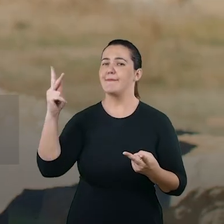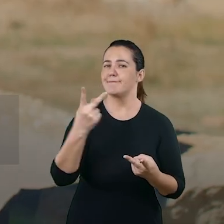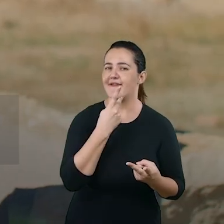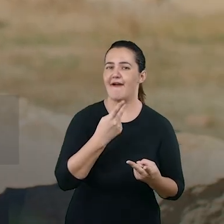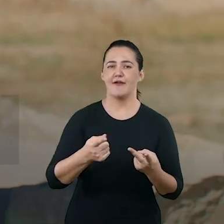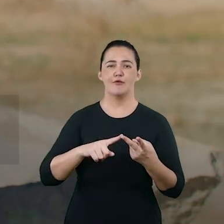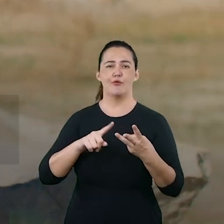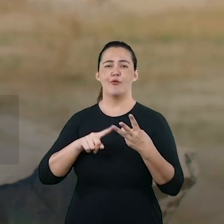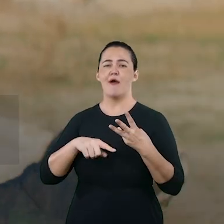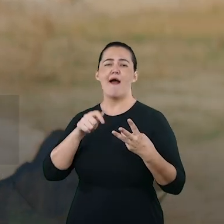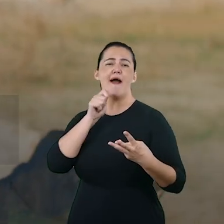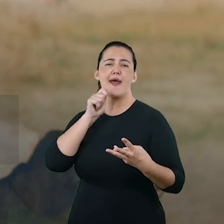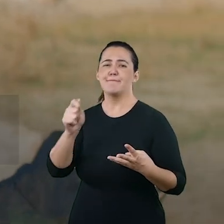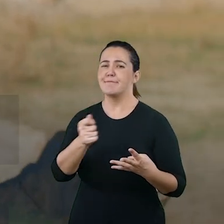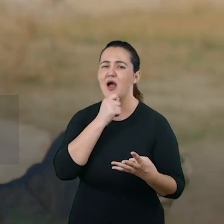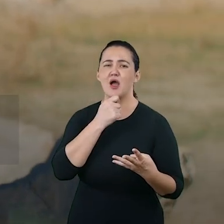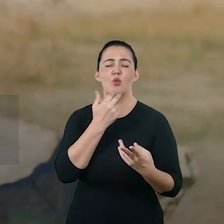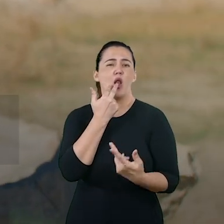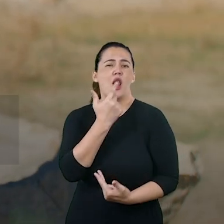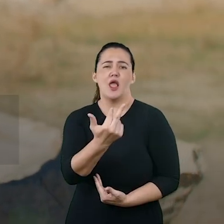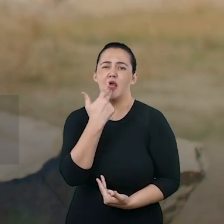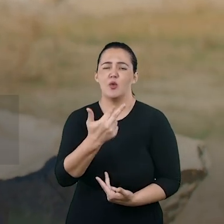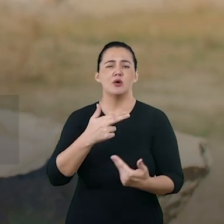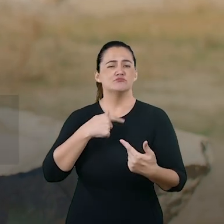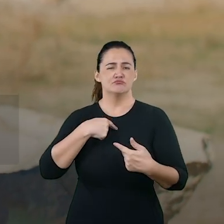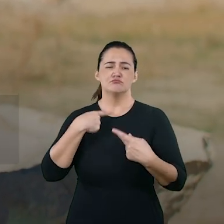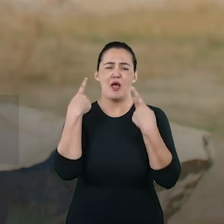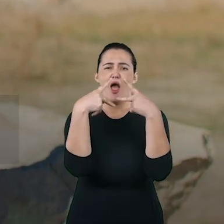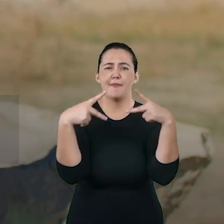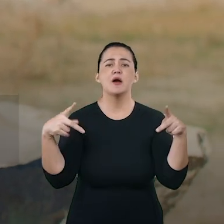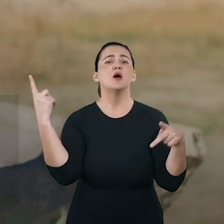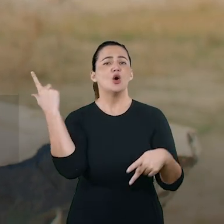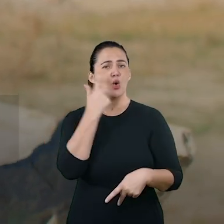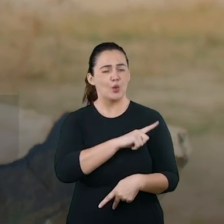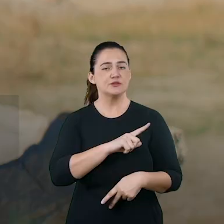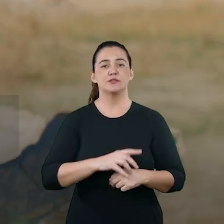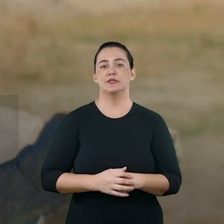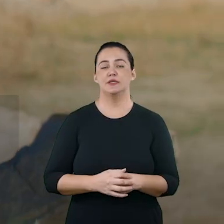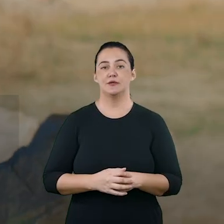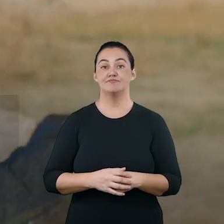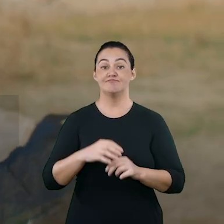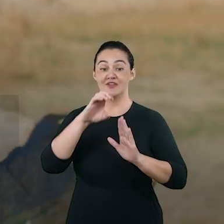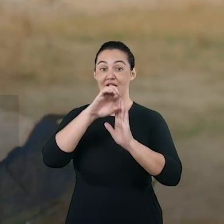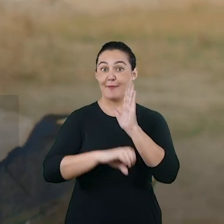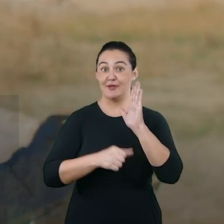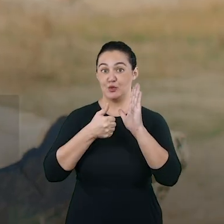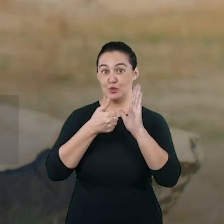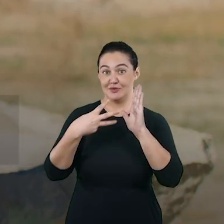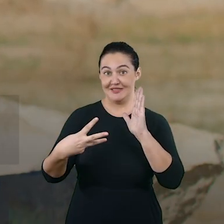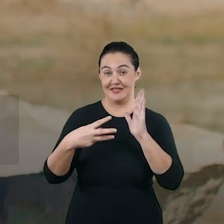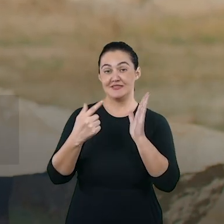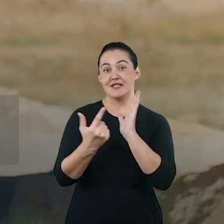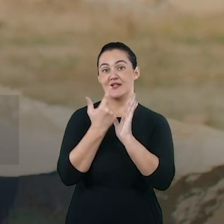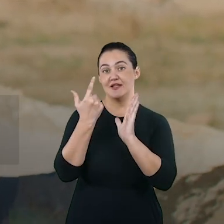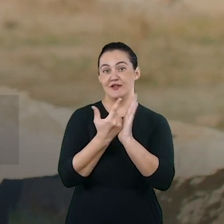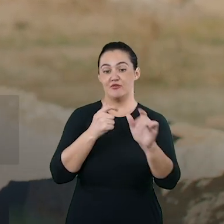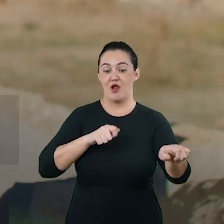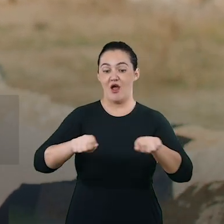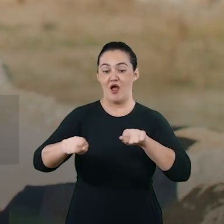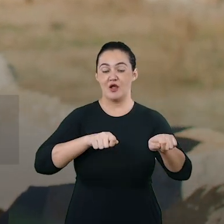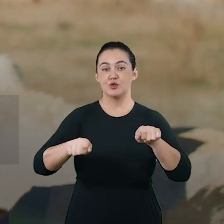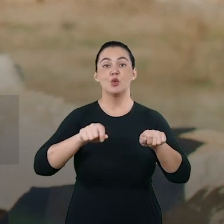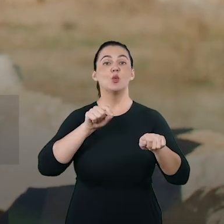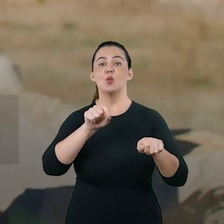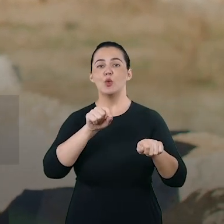um homem douto, um homem culto. E o que me chama a atenção é que esse capítulo 13 de Atos, ele faz uma mudança